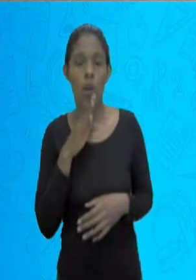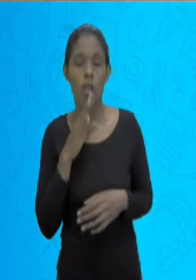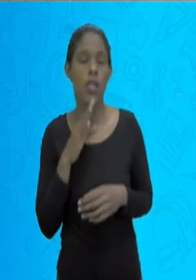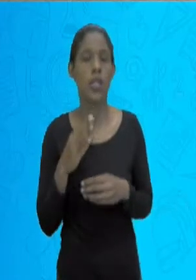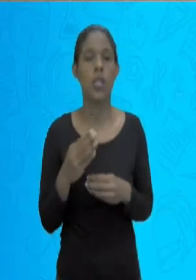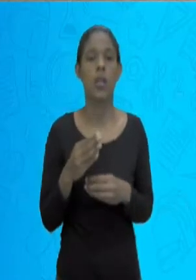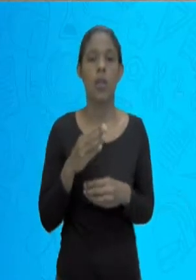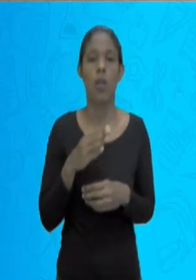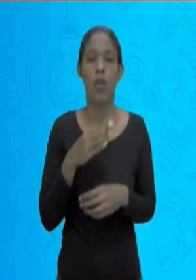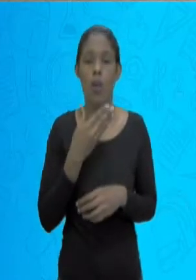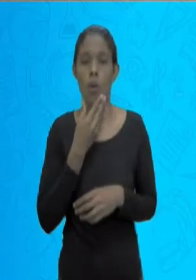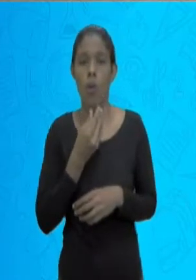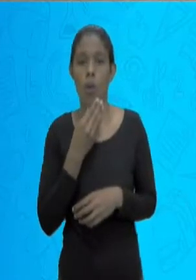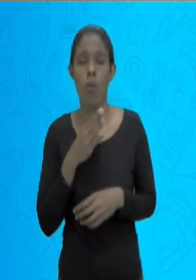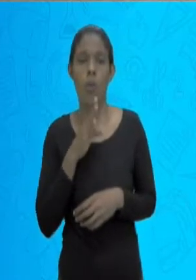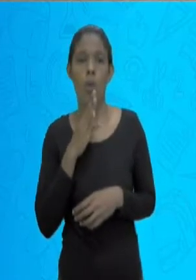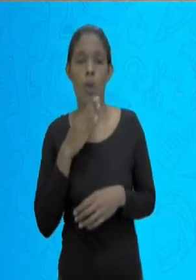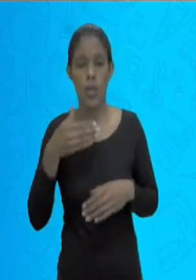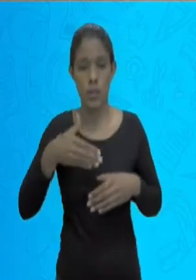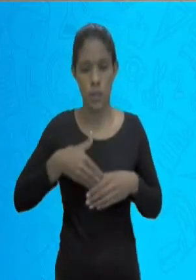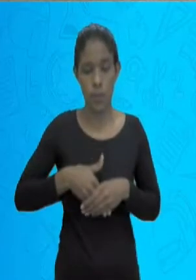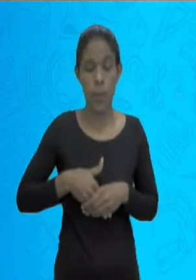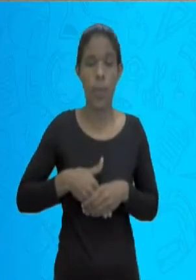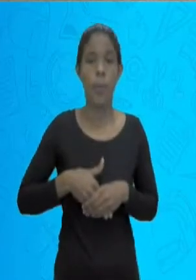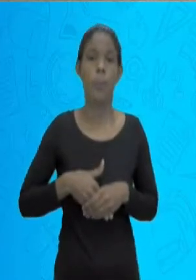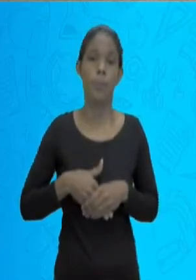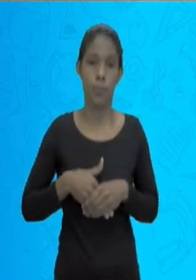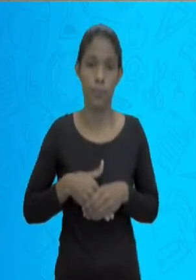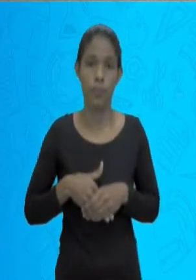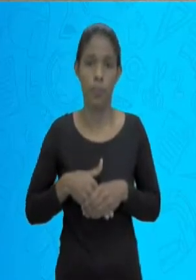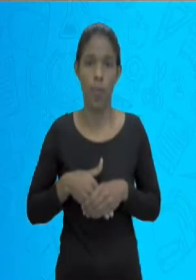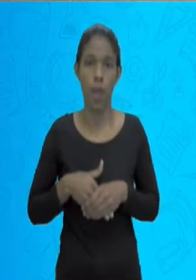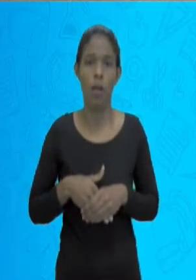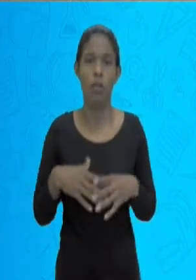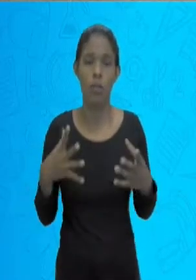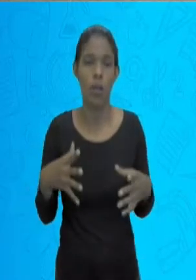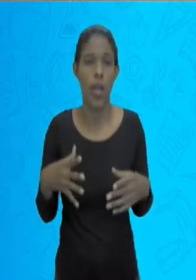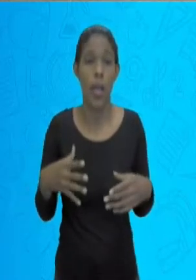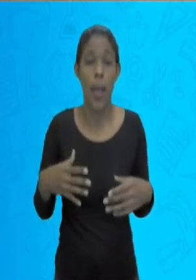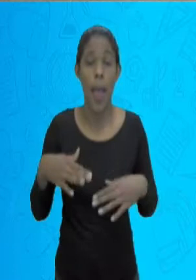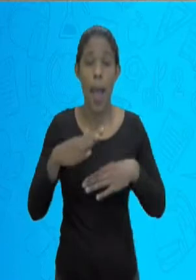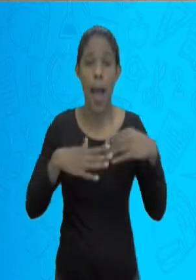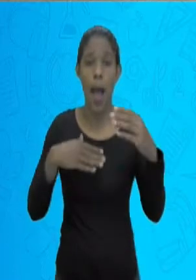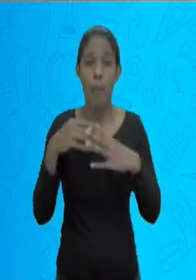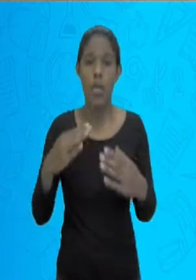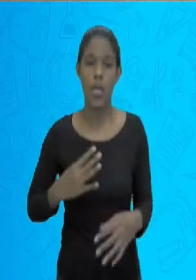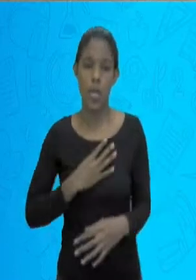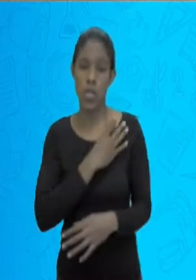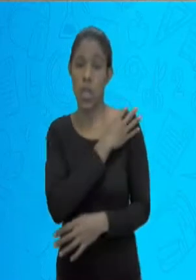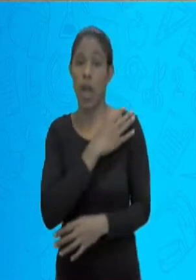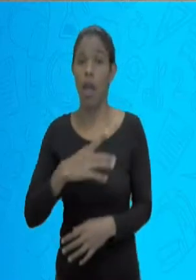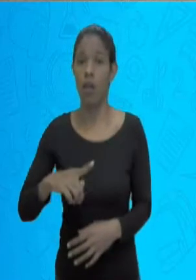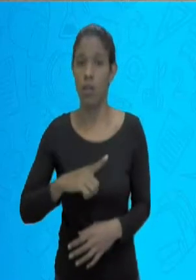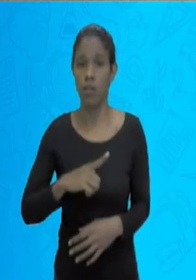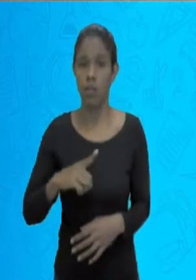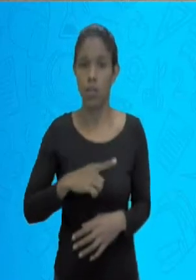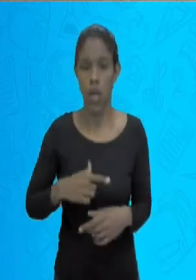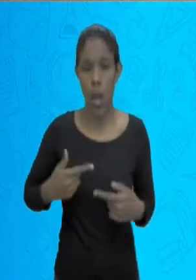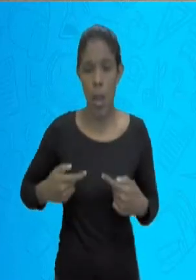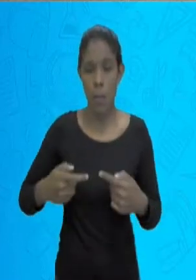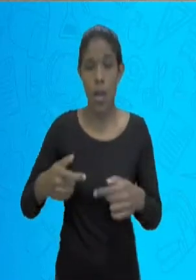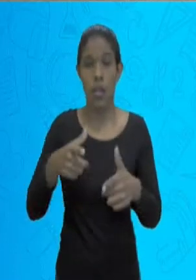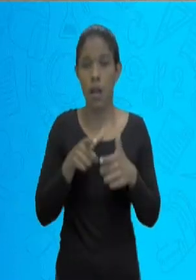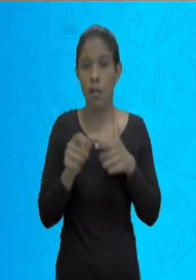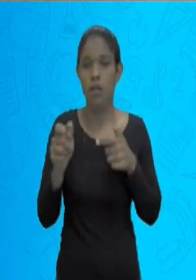de vencer batalhas que pareciam estar praticamente perdidas. Em pouco